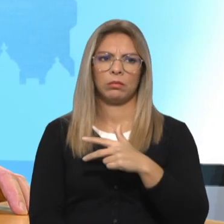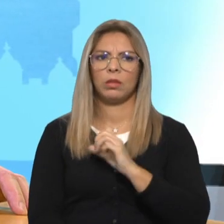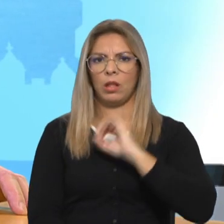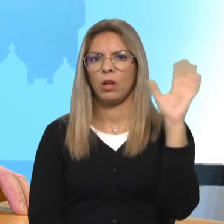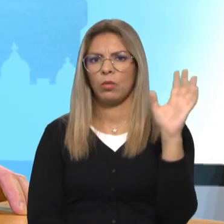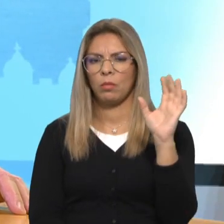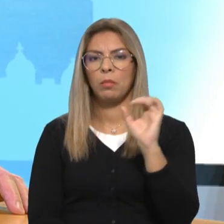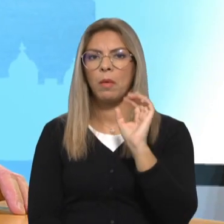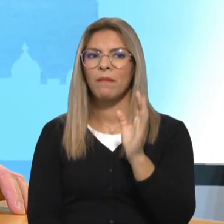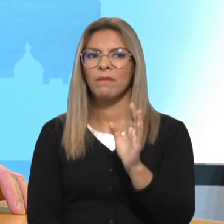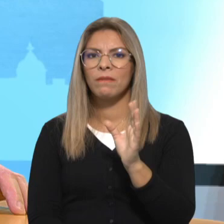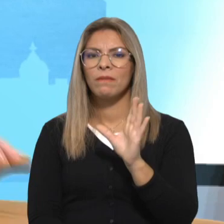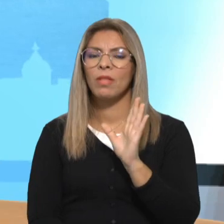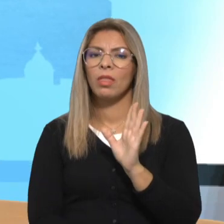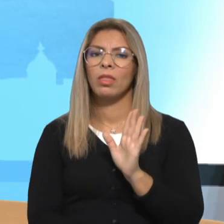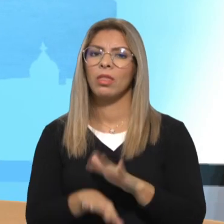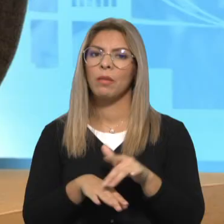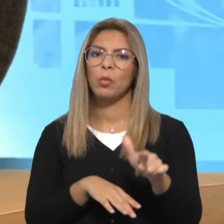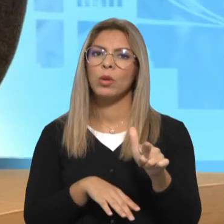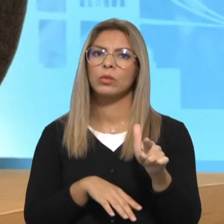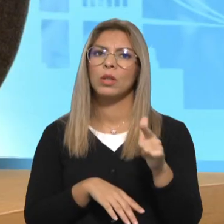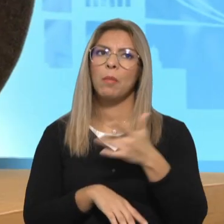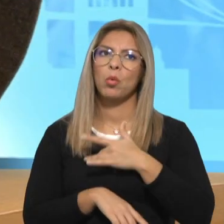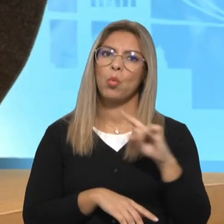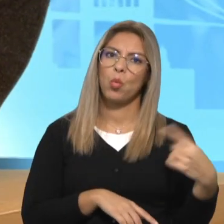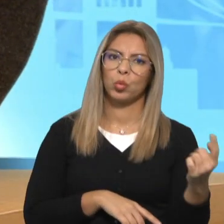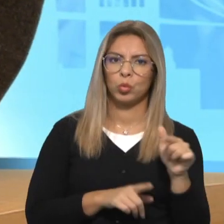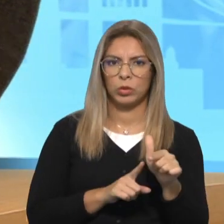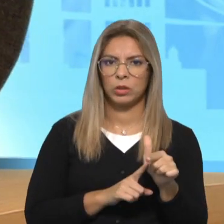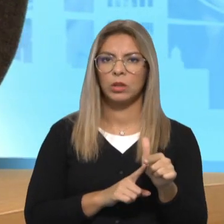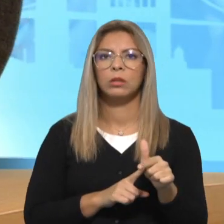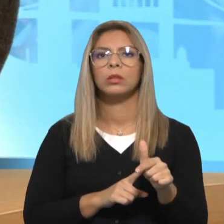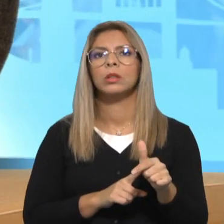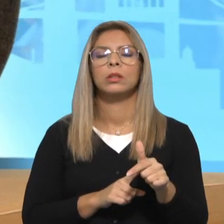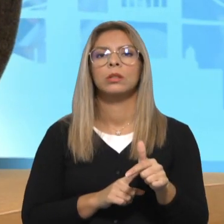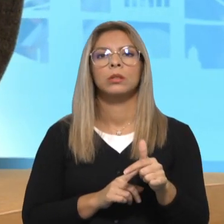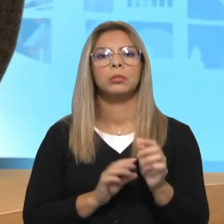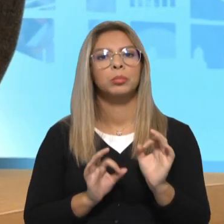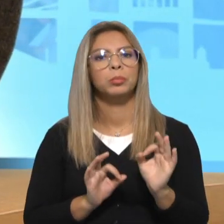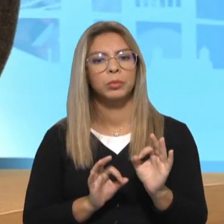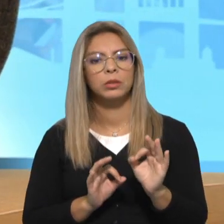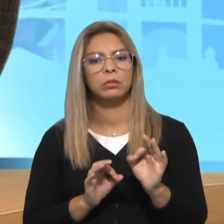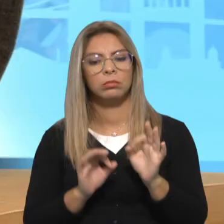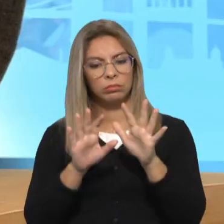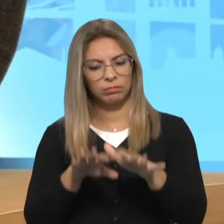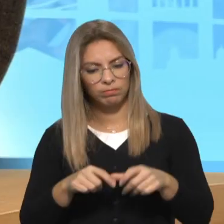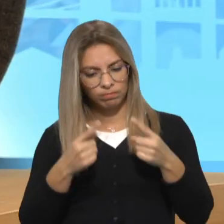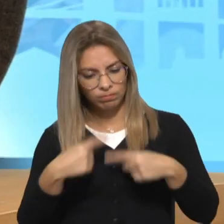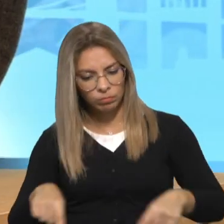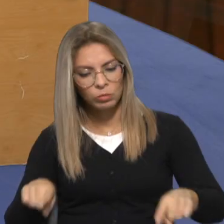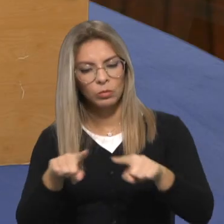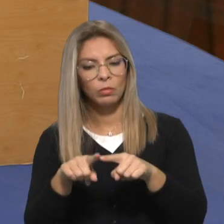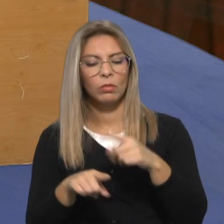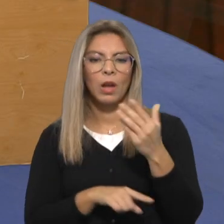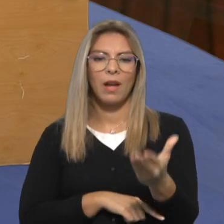por amor ao outro. Não é? E quando não eu só faço, tecnicamente? Não é uma questão de técnica. Aliás, o sino diz muito que não é uma estratégia nem é uma ferramenta.